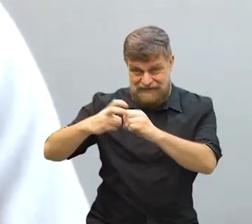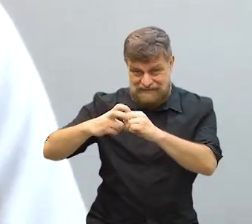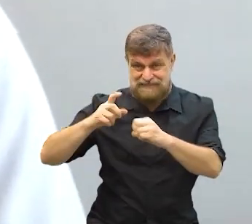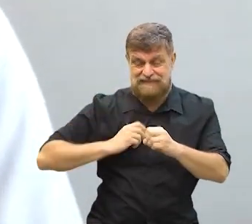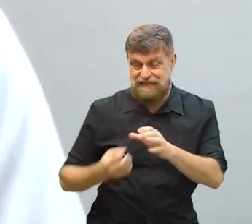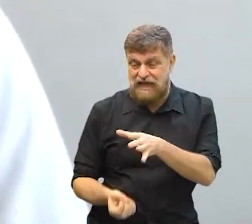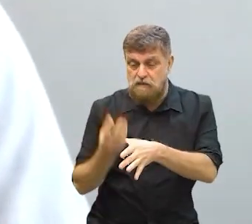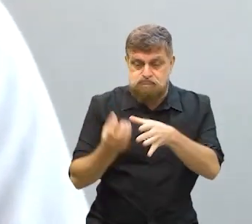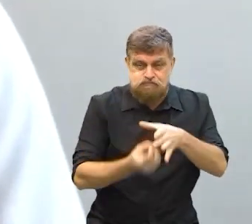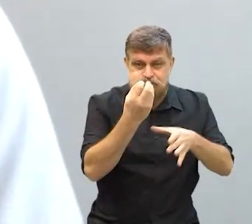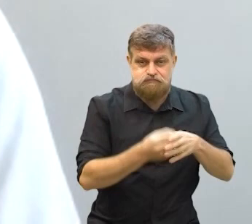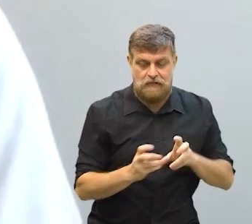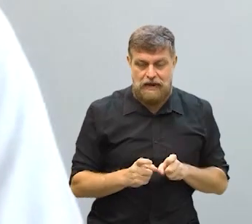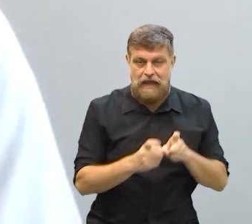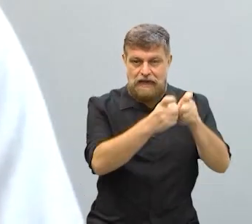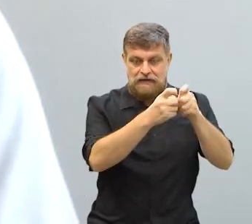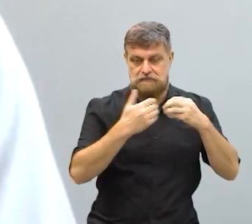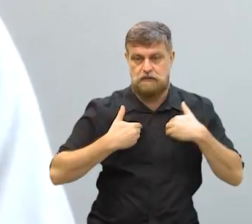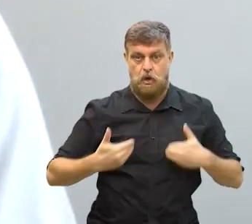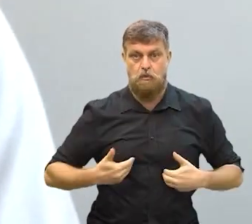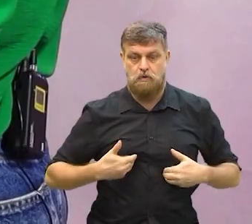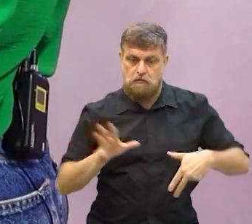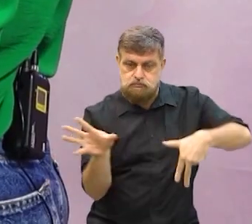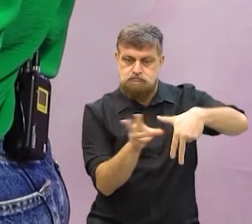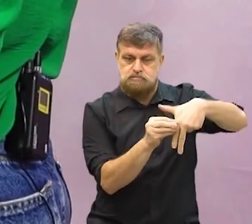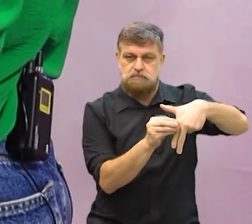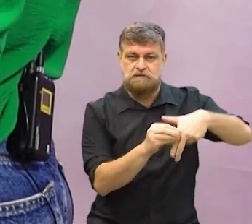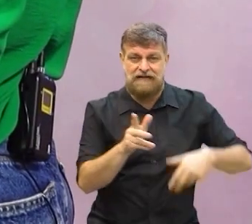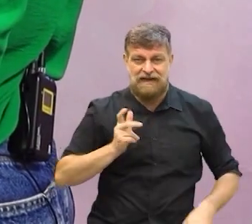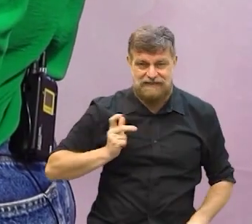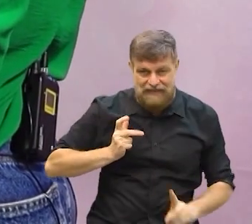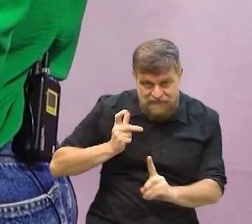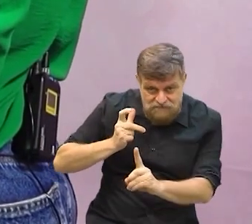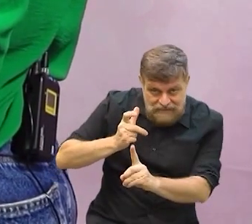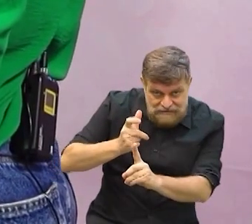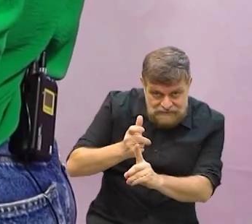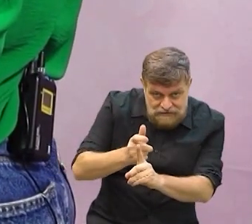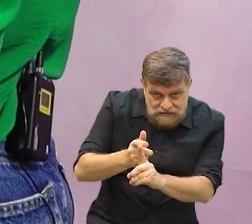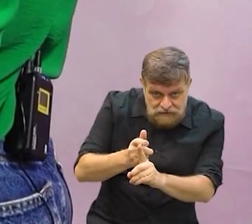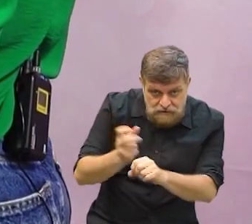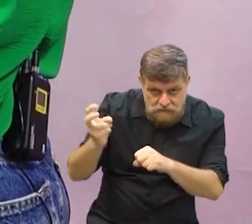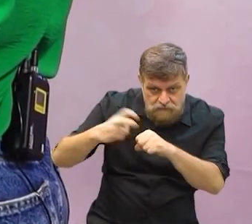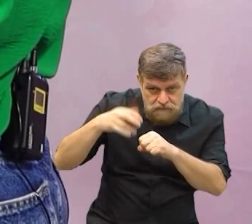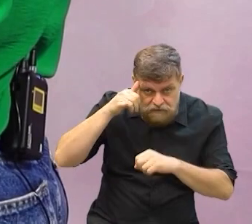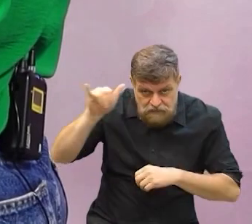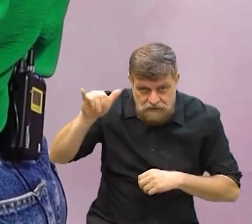por alguns outros tumores que acabam comprometendo o nosso corpo. E a vacina para esse vírus, doutor?